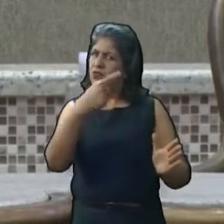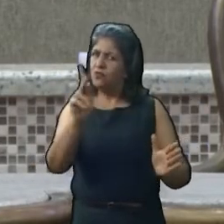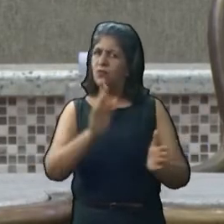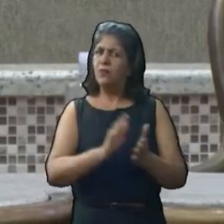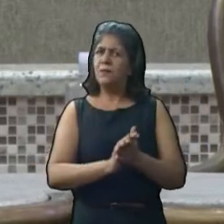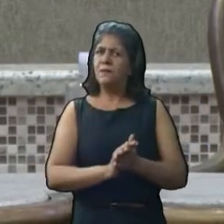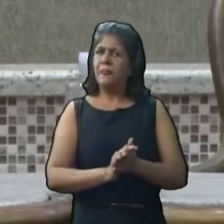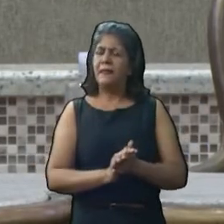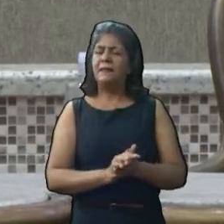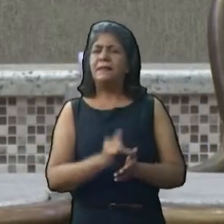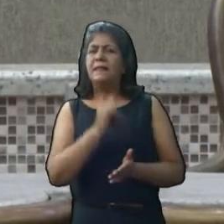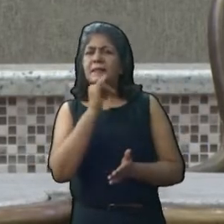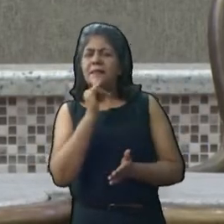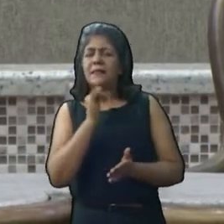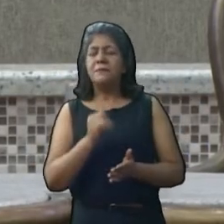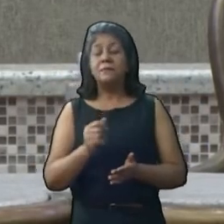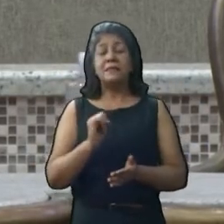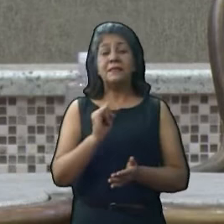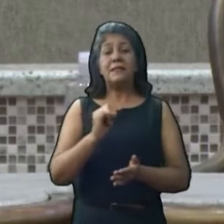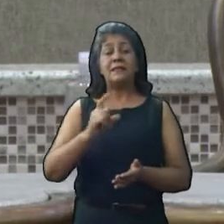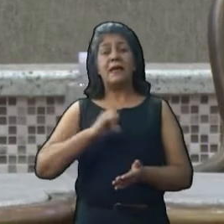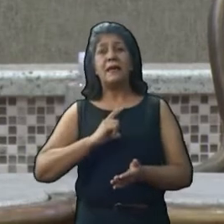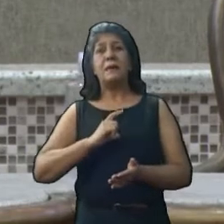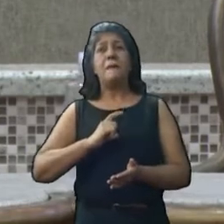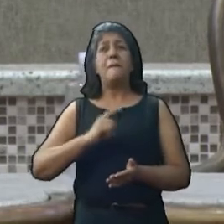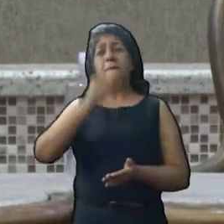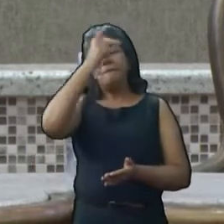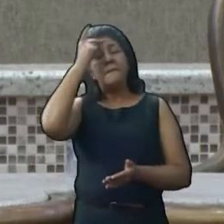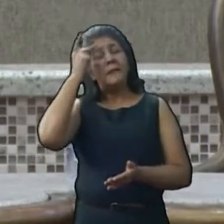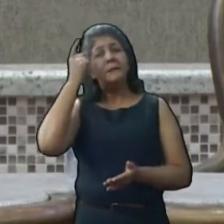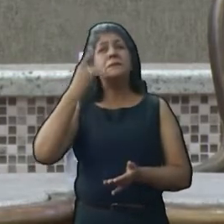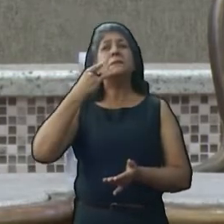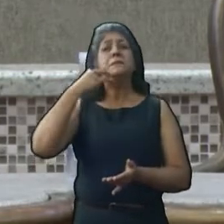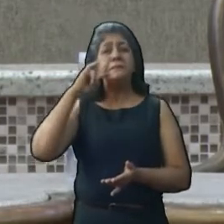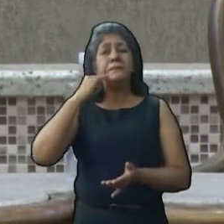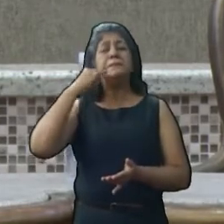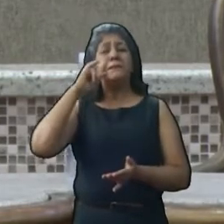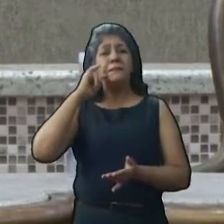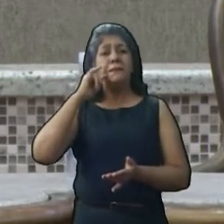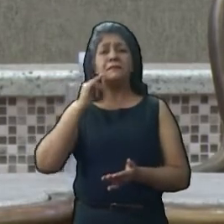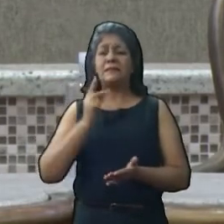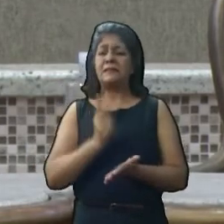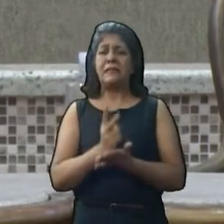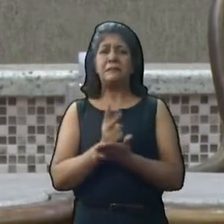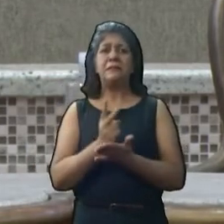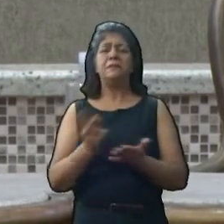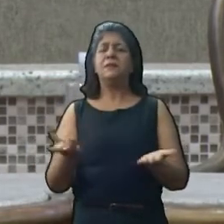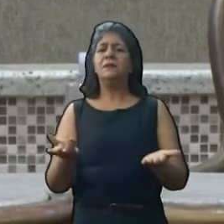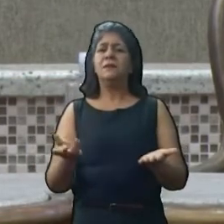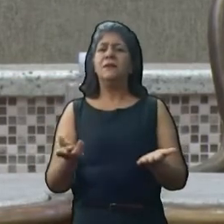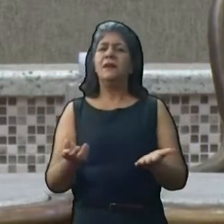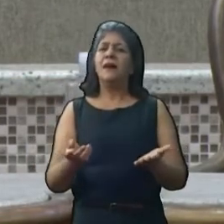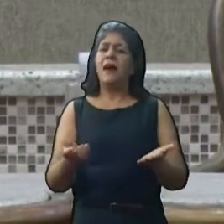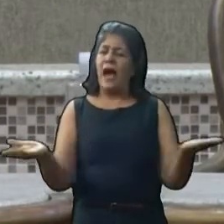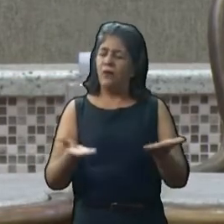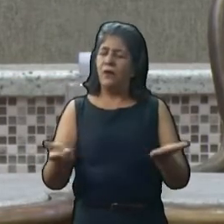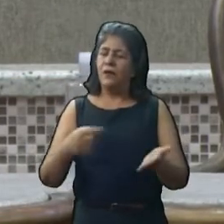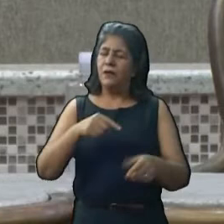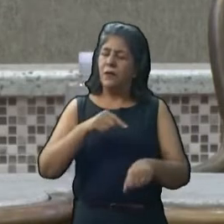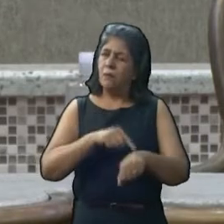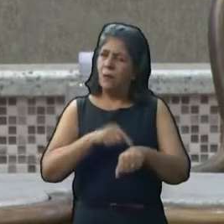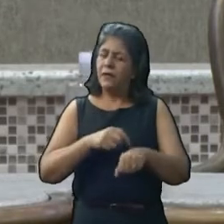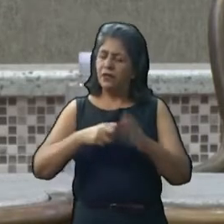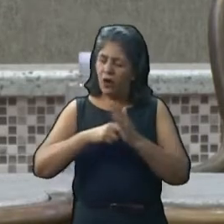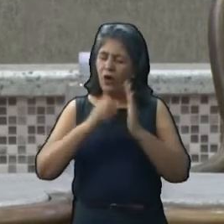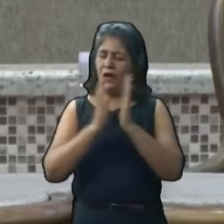o apóstolo são paulo escrevendo aos gálatas e diz assim aqueles que estão crucificados com cristo crucificado juntamente